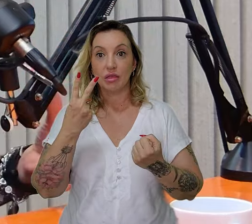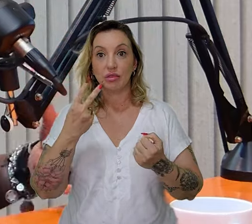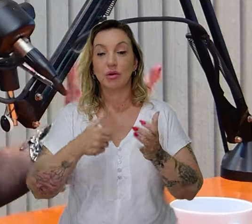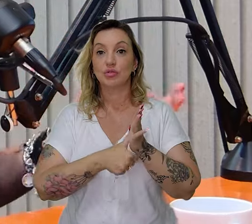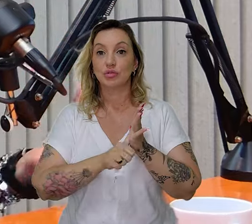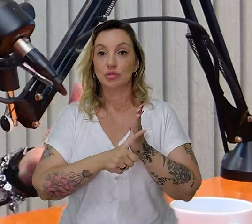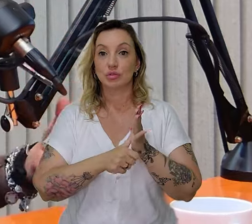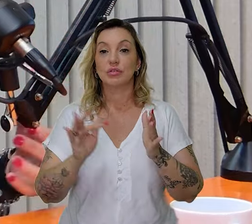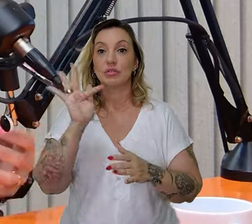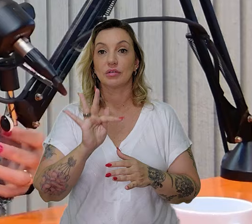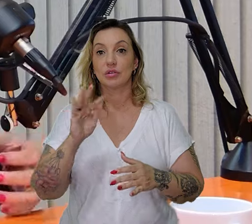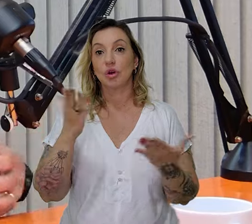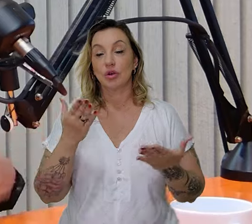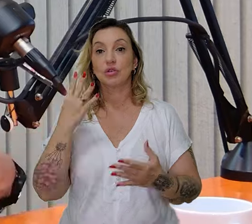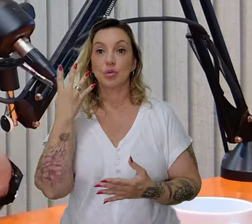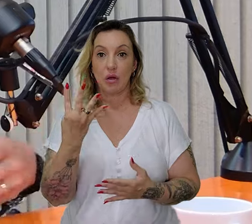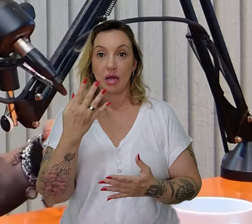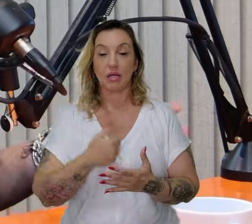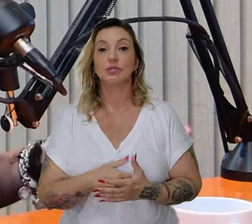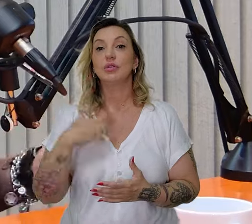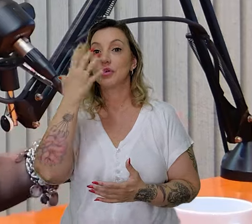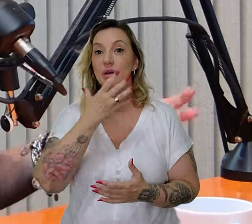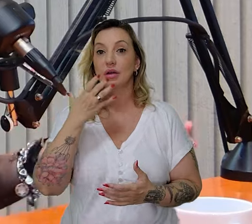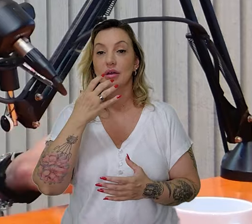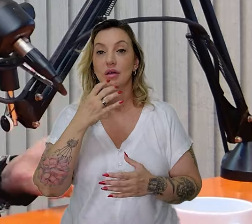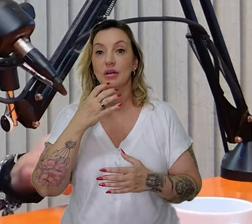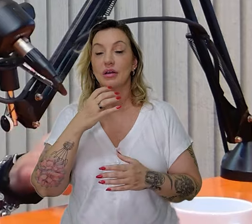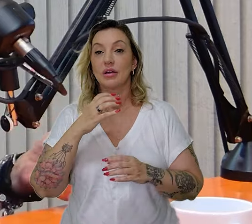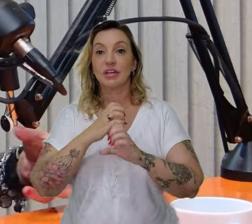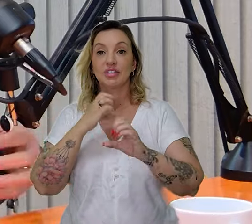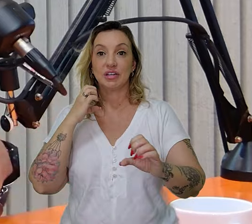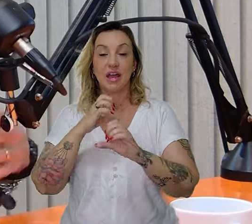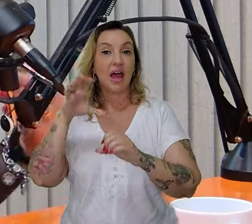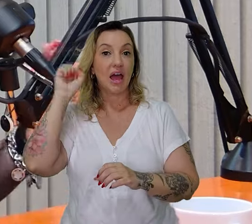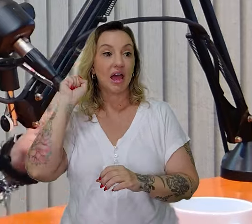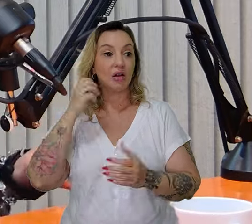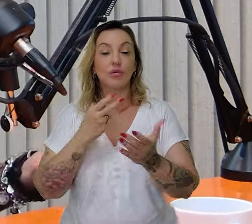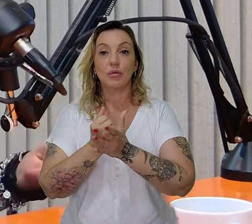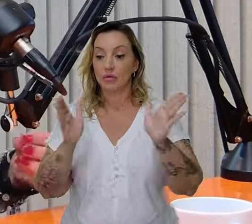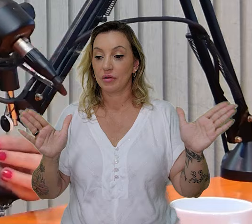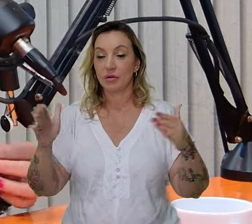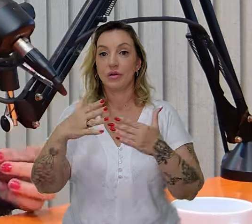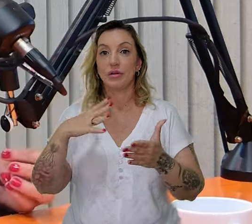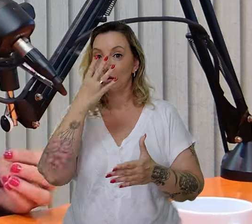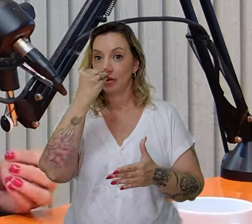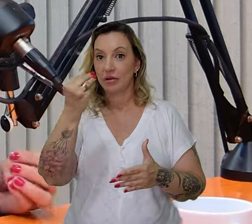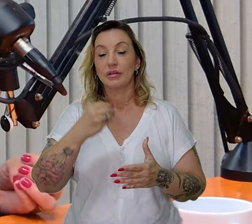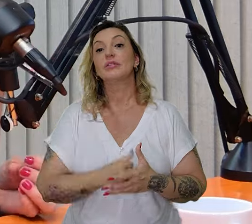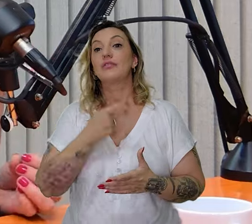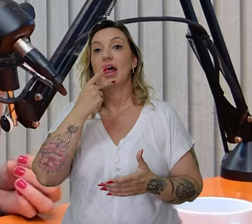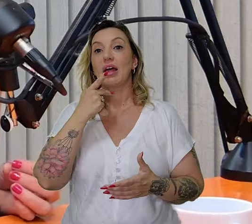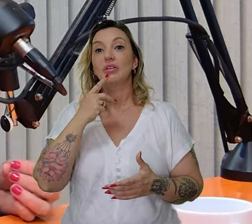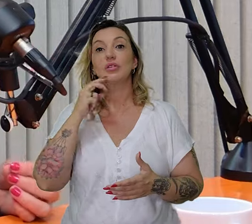sócios da Universidade hoje são quatro apaixonados por engenharia de áudio e eles compraram um furgão que eles batizaram de Dream